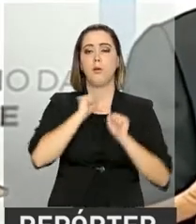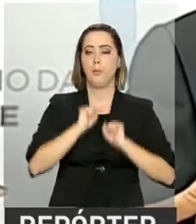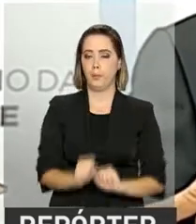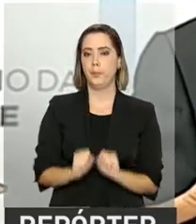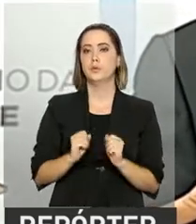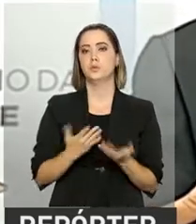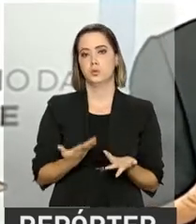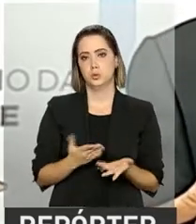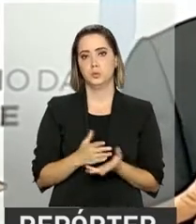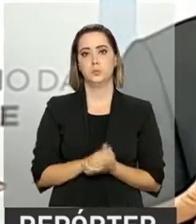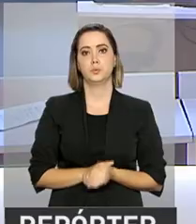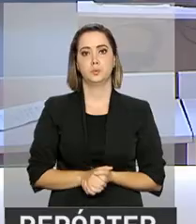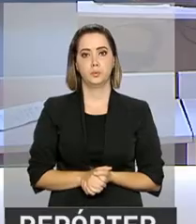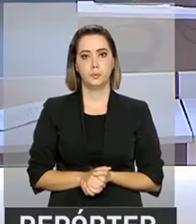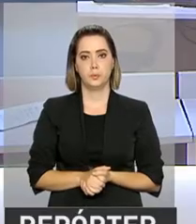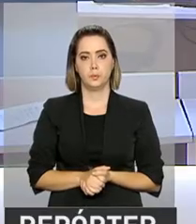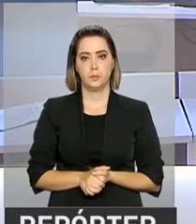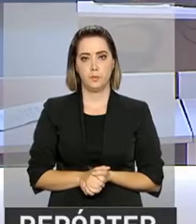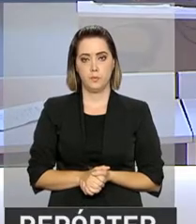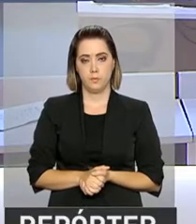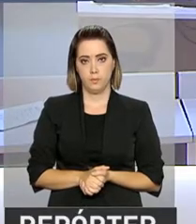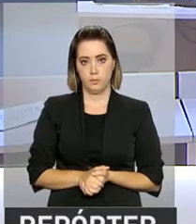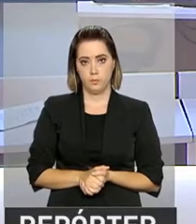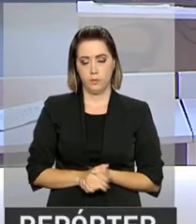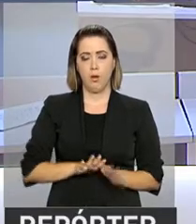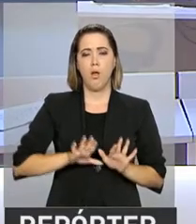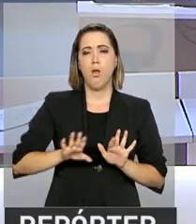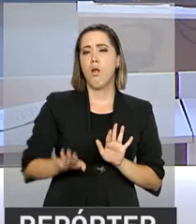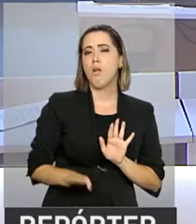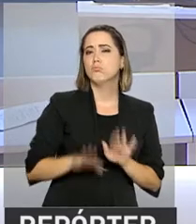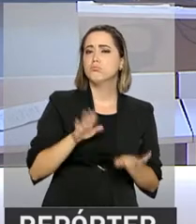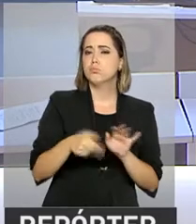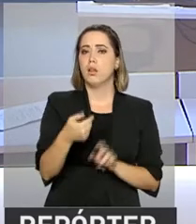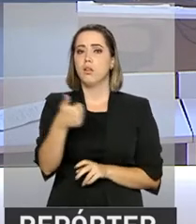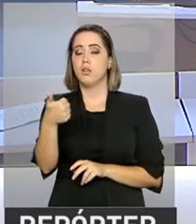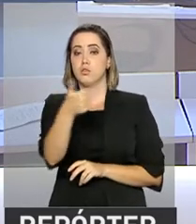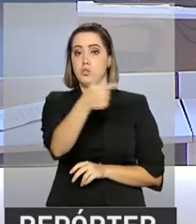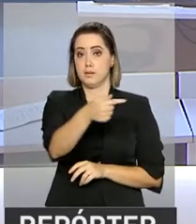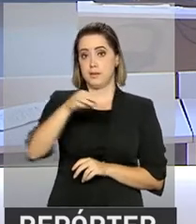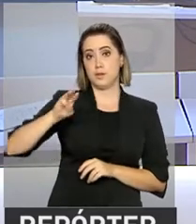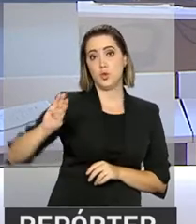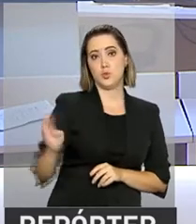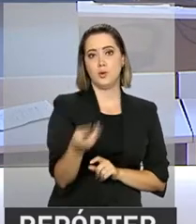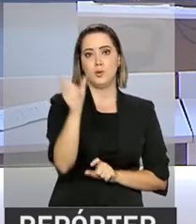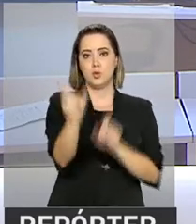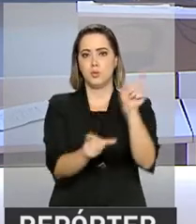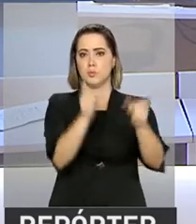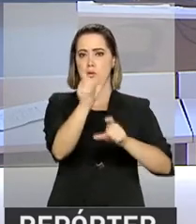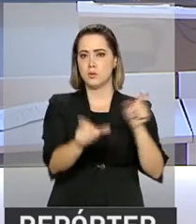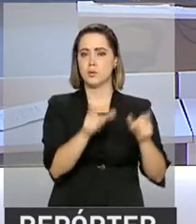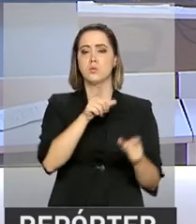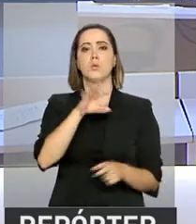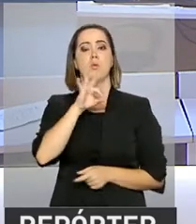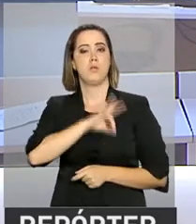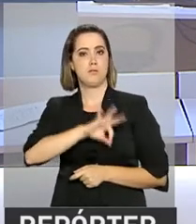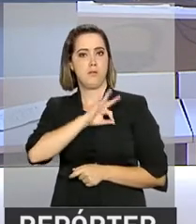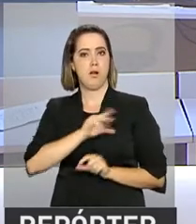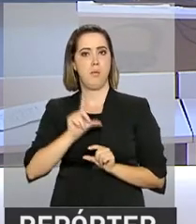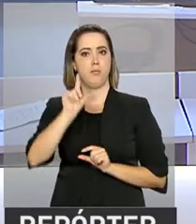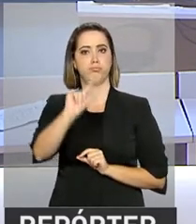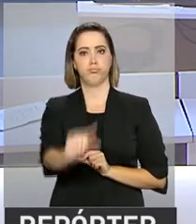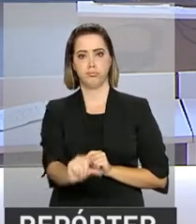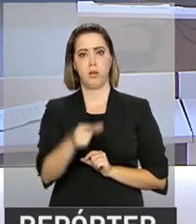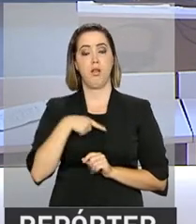antecipar o início da vacinação. Cerca de 17 milhões de trabalhadores de baixa renda são beneficiados